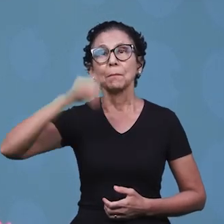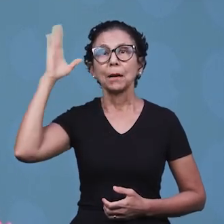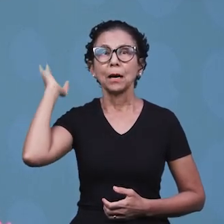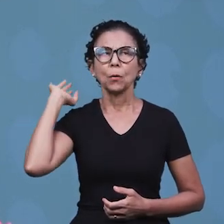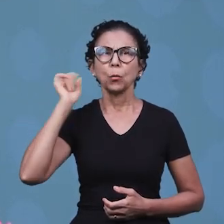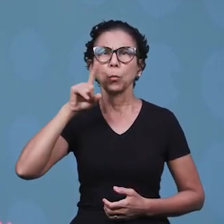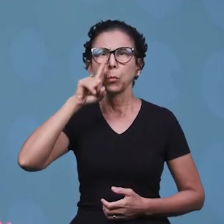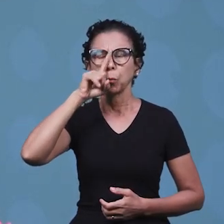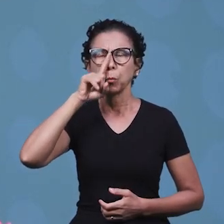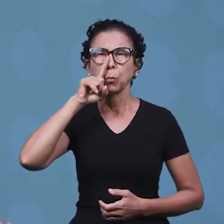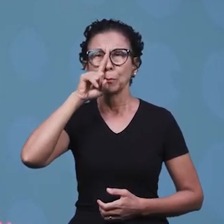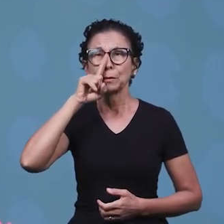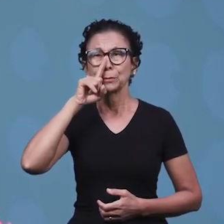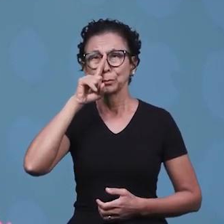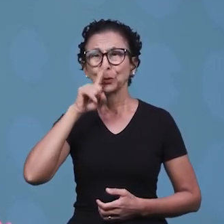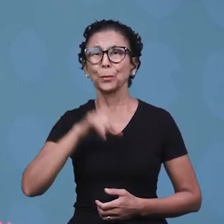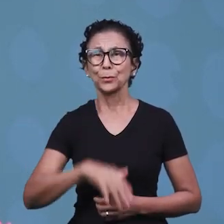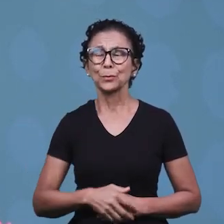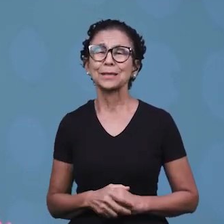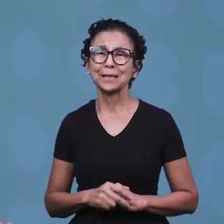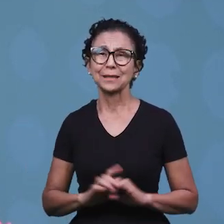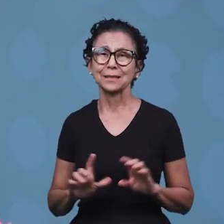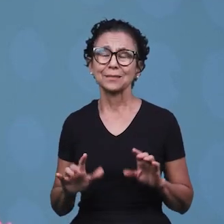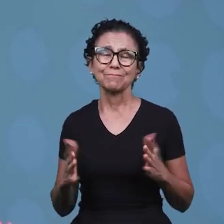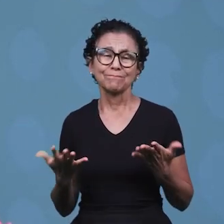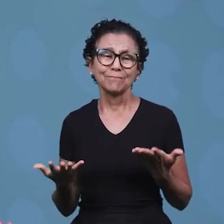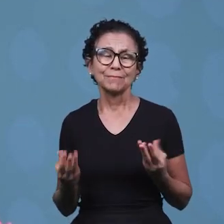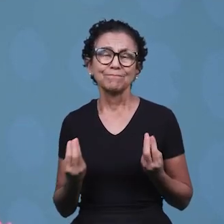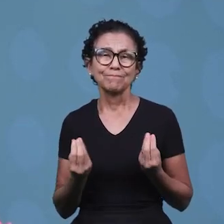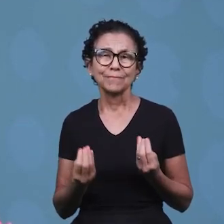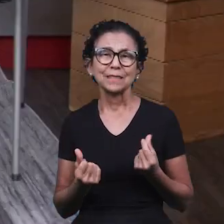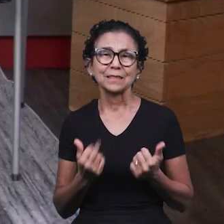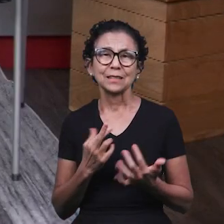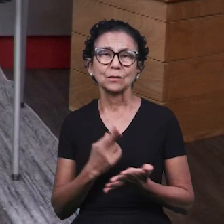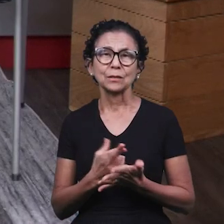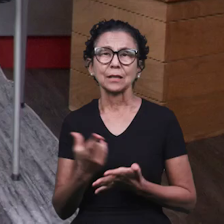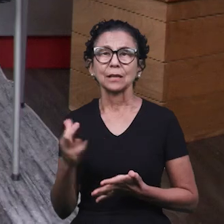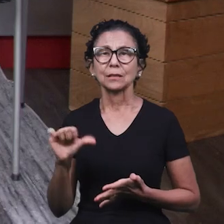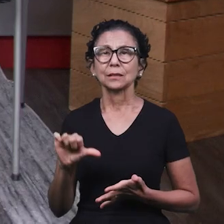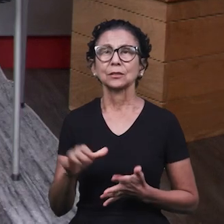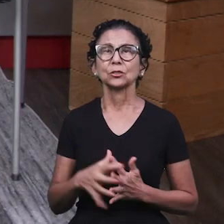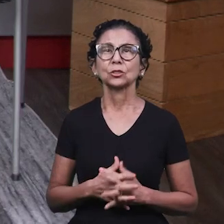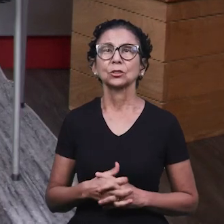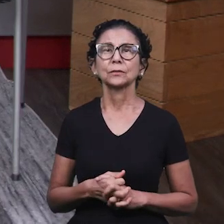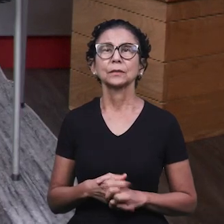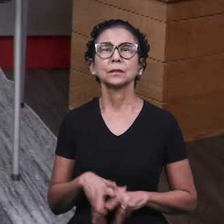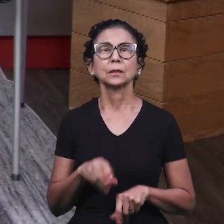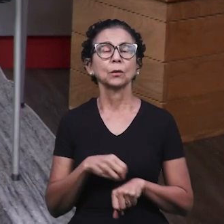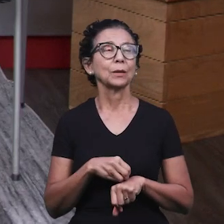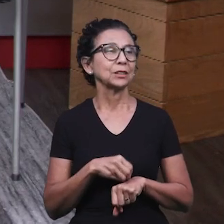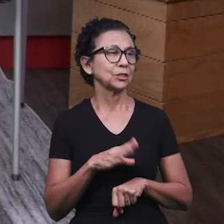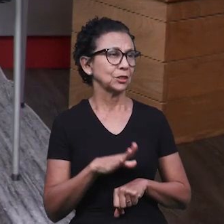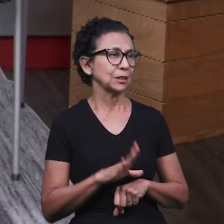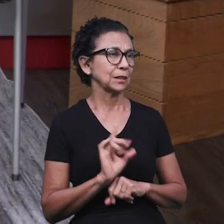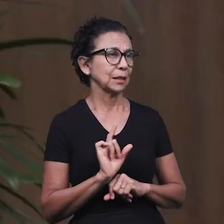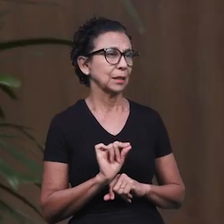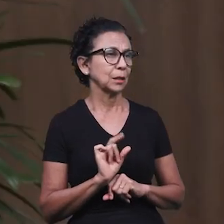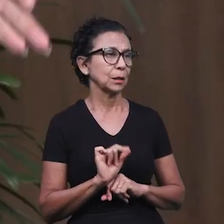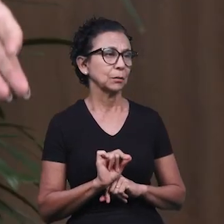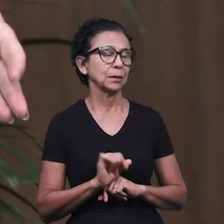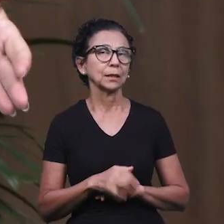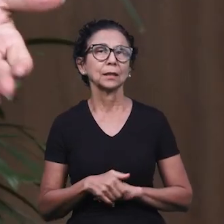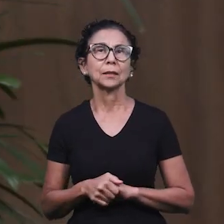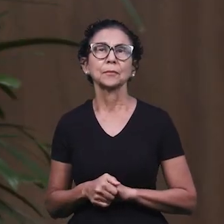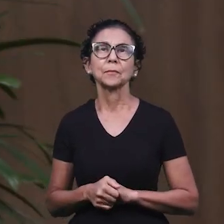né, de ter esses efeitos que a gente não deseja aí durante a reposição. Então, a indicação é quanto mais jovem, iniciais